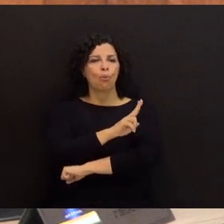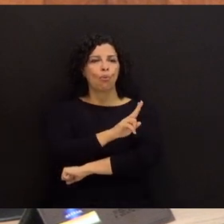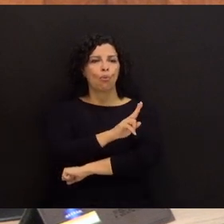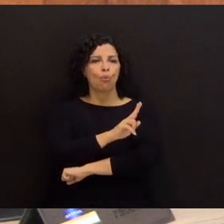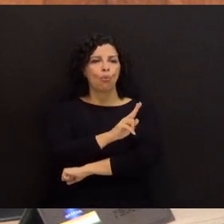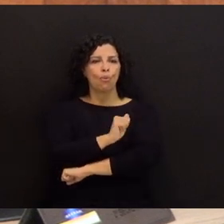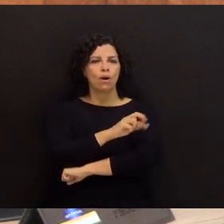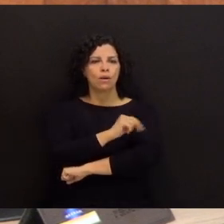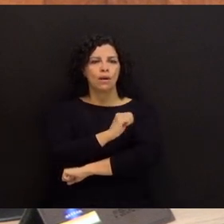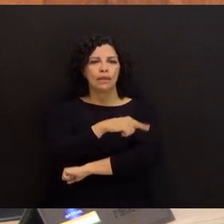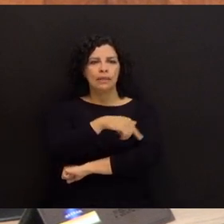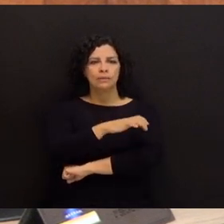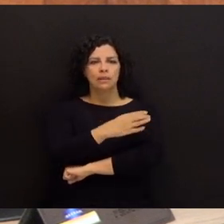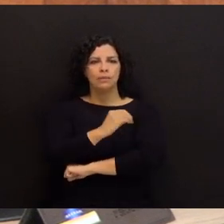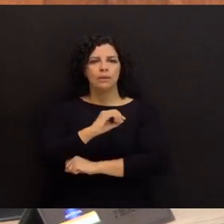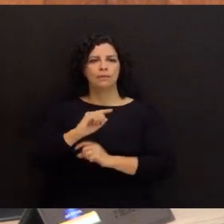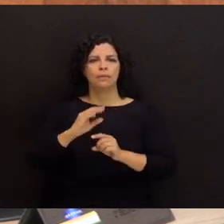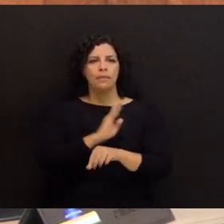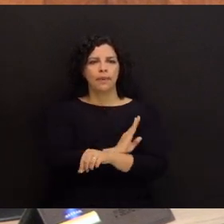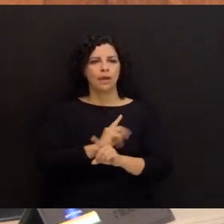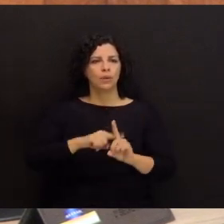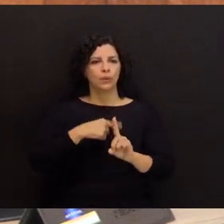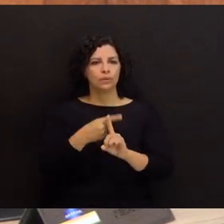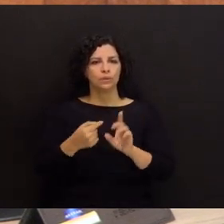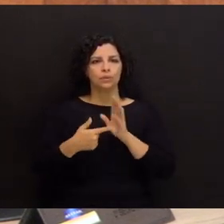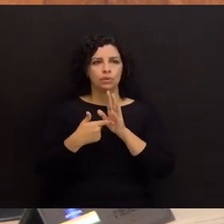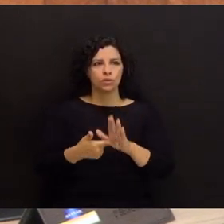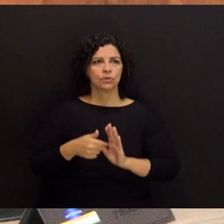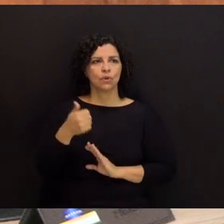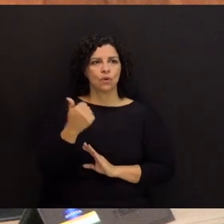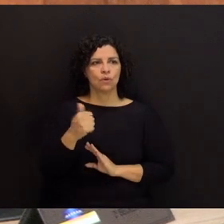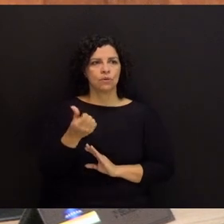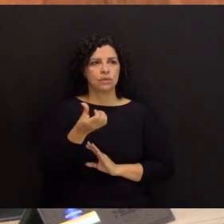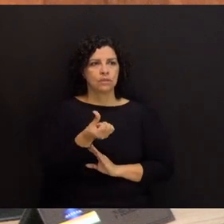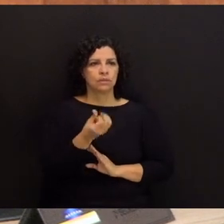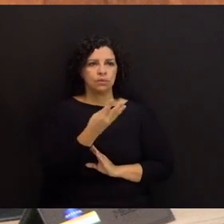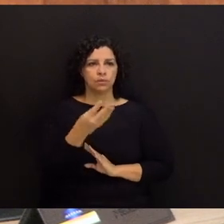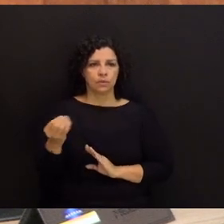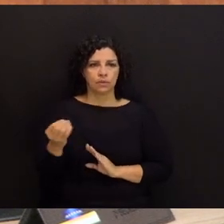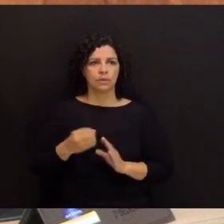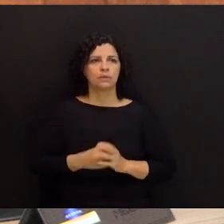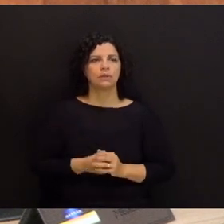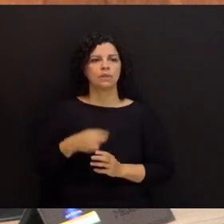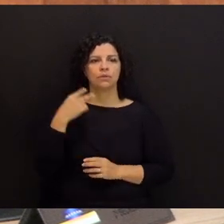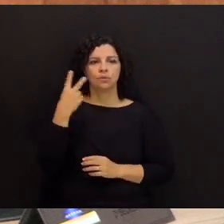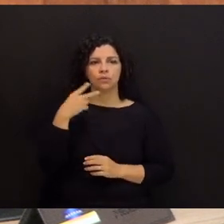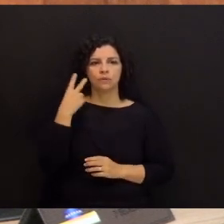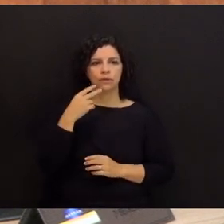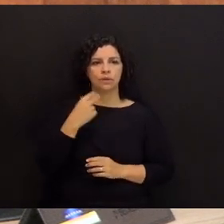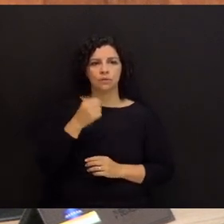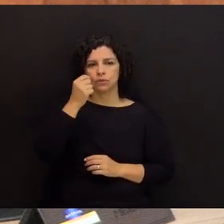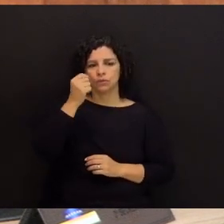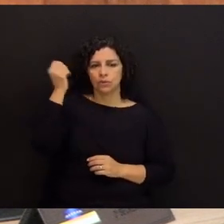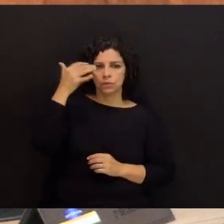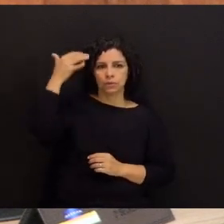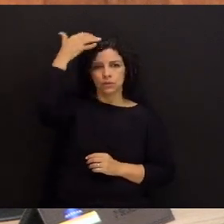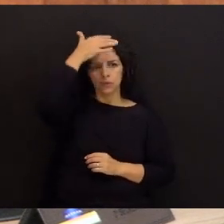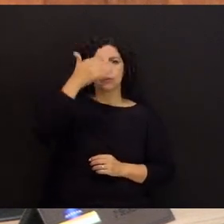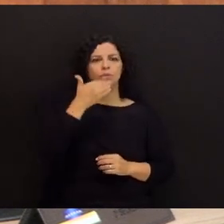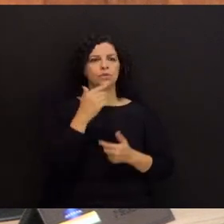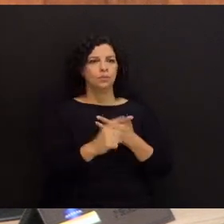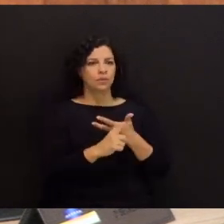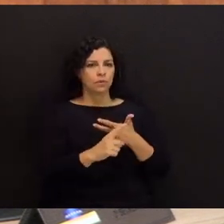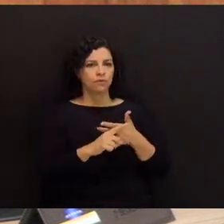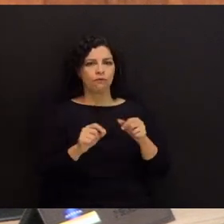bairro Jardim Cruzeiro indicação de número 11 640 do vereador Silvio mecânico que